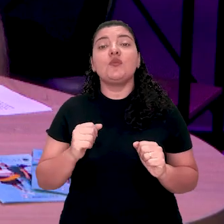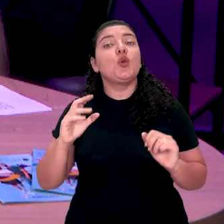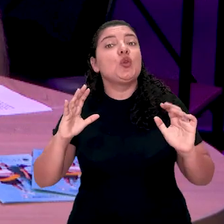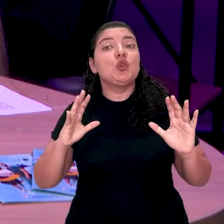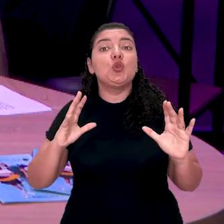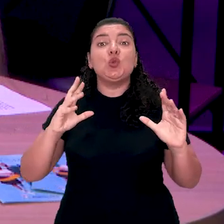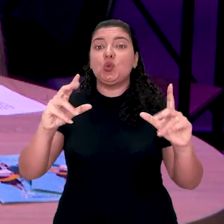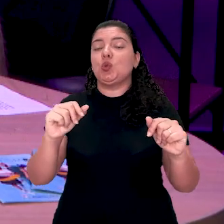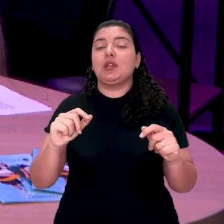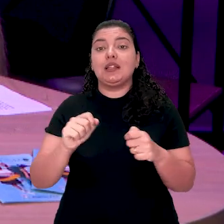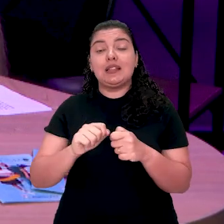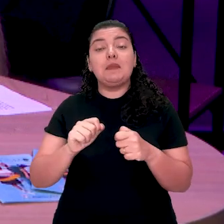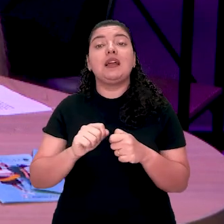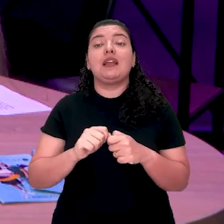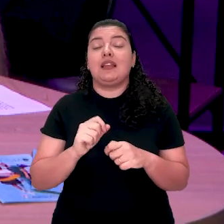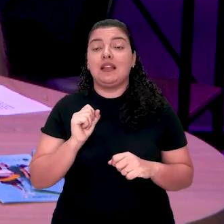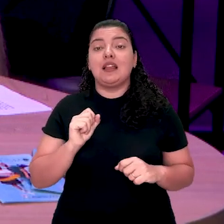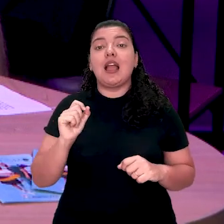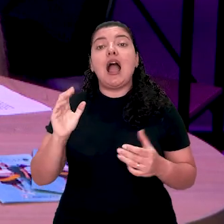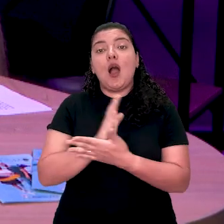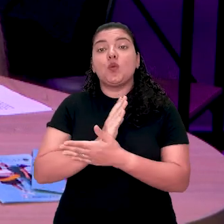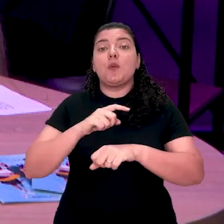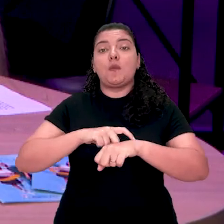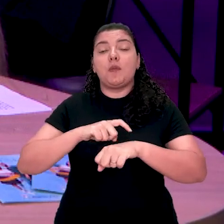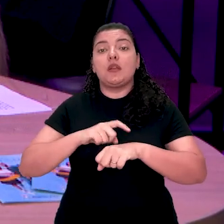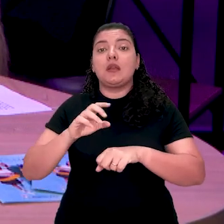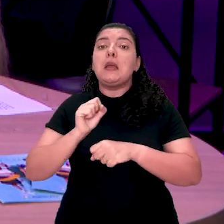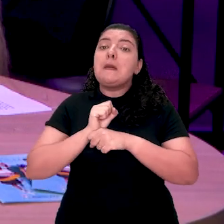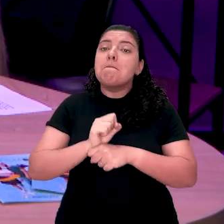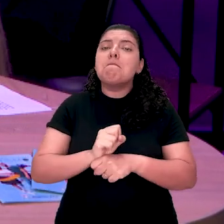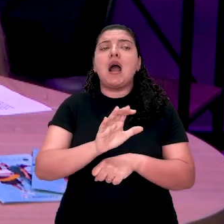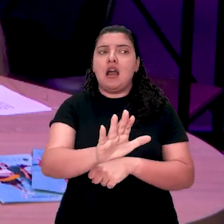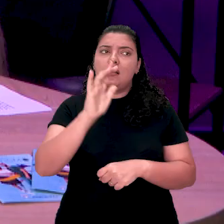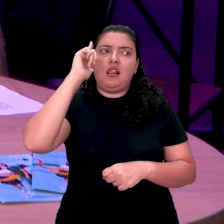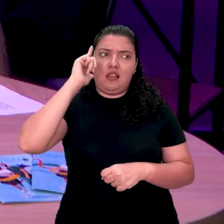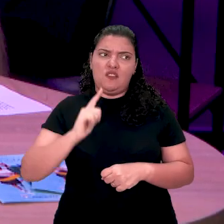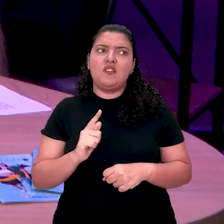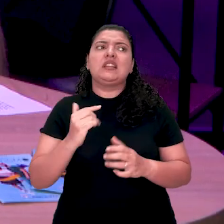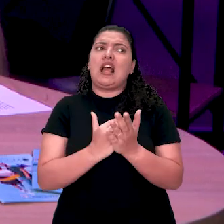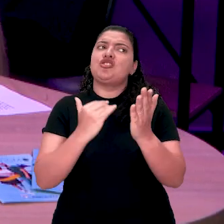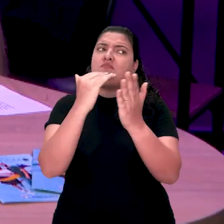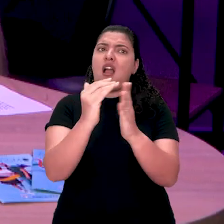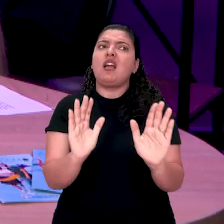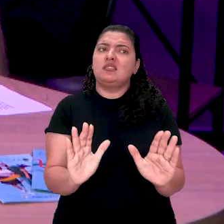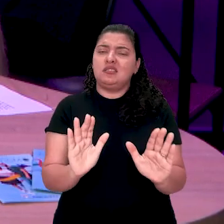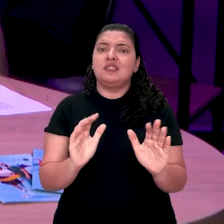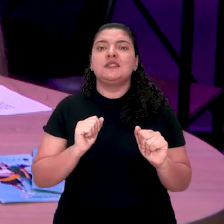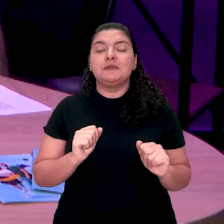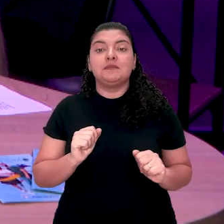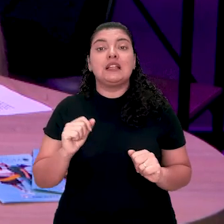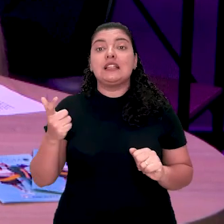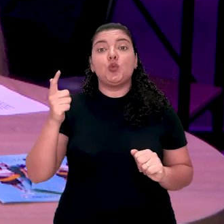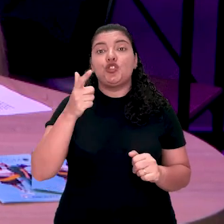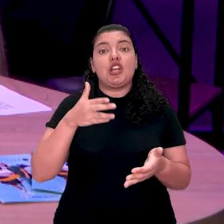tudo e além. Tudo e além. E tinha momentos que a gente dizia assim, para aí um pouquinho, porque tá demais. Então, assim,